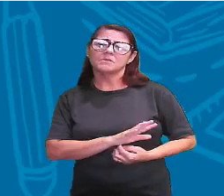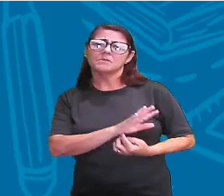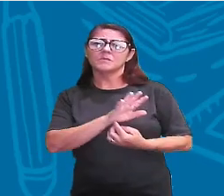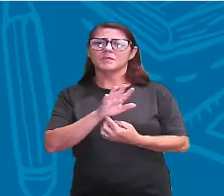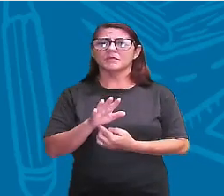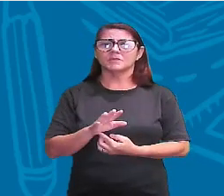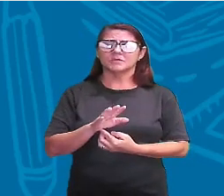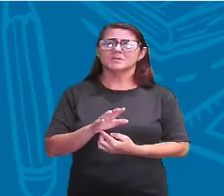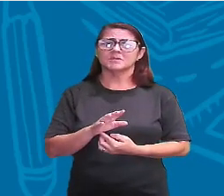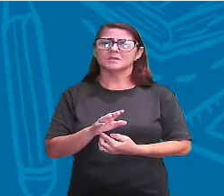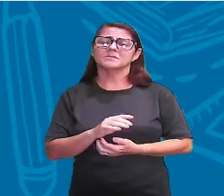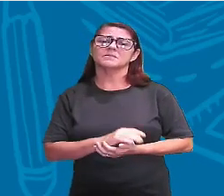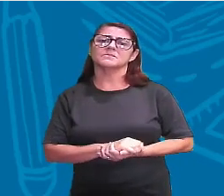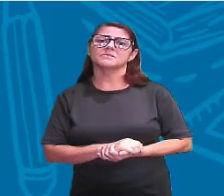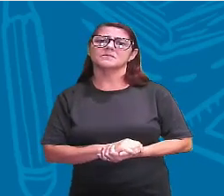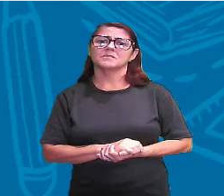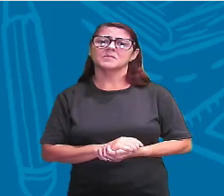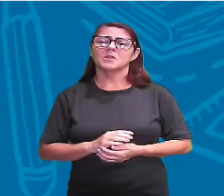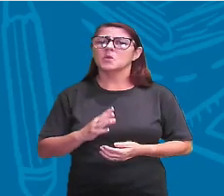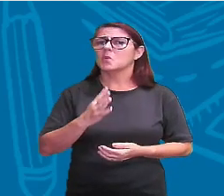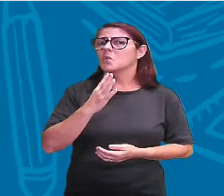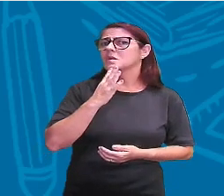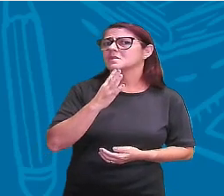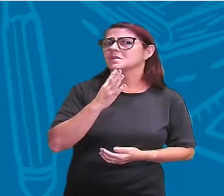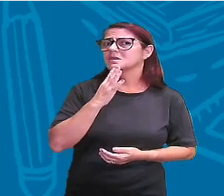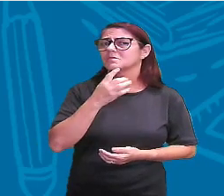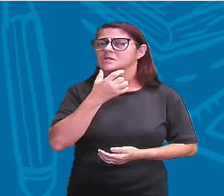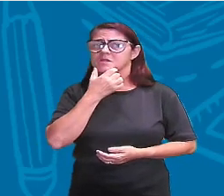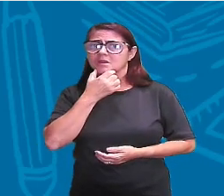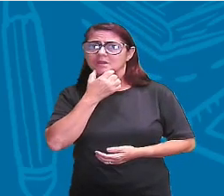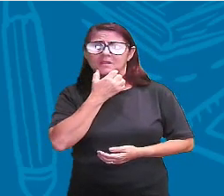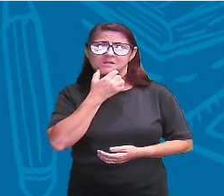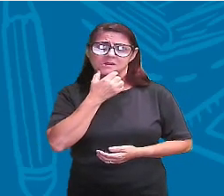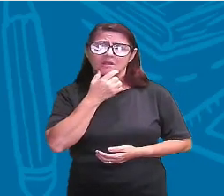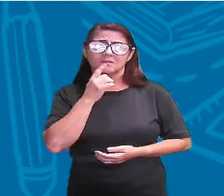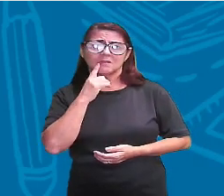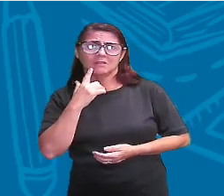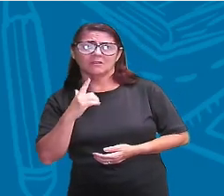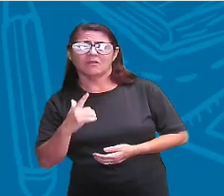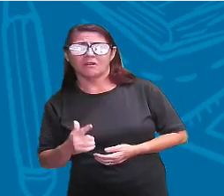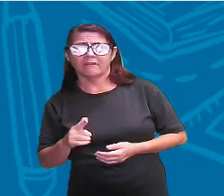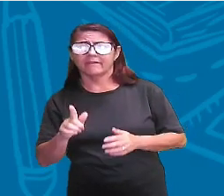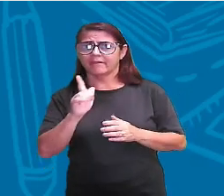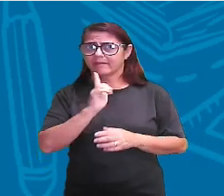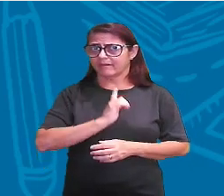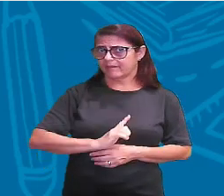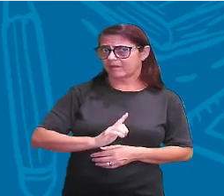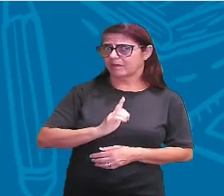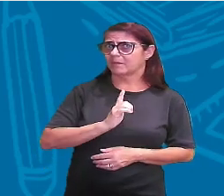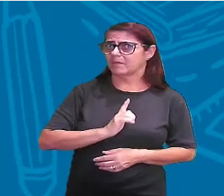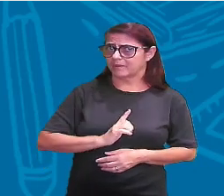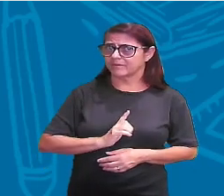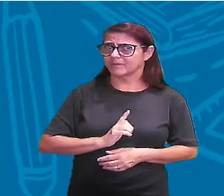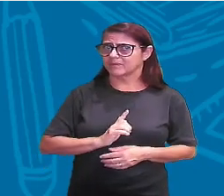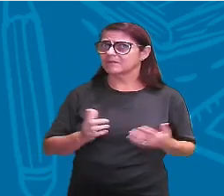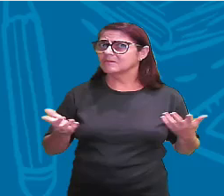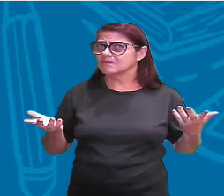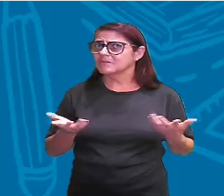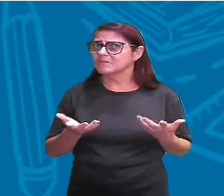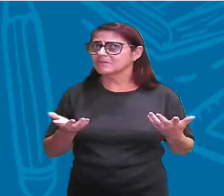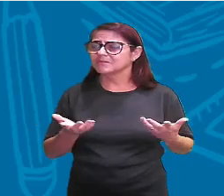a consolidação dos conhecimentos de língua inglesa apresentados na gramática, então na gramática que nós temos